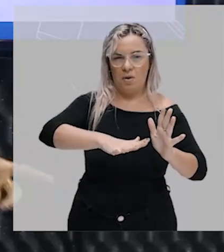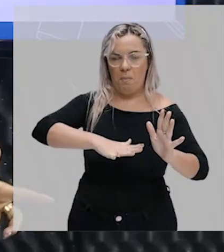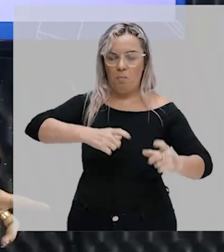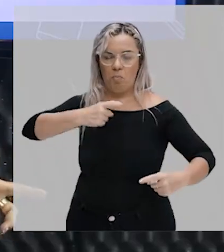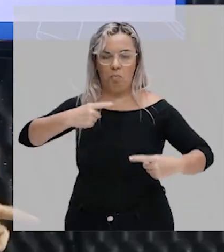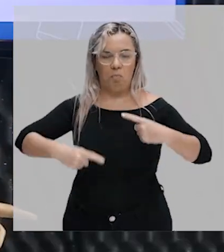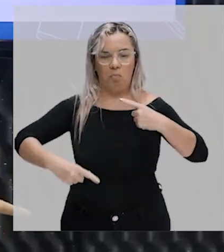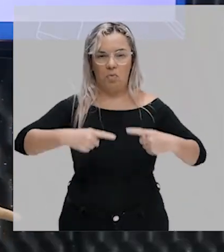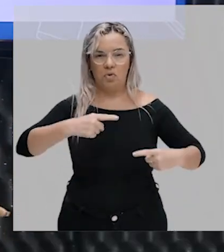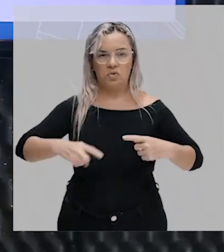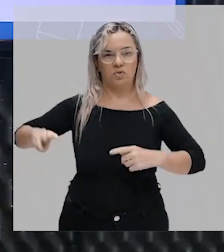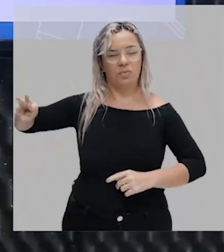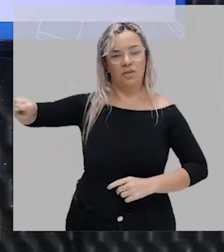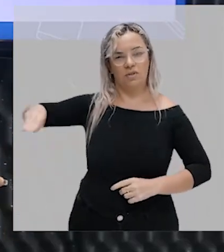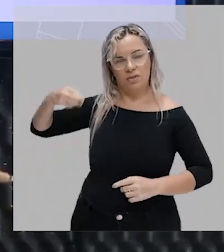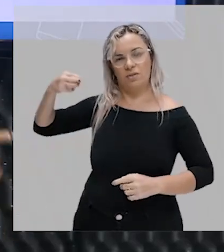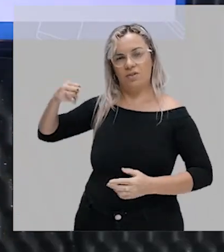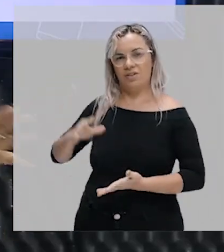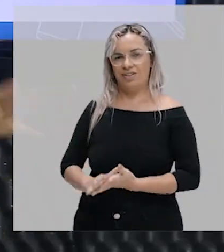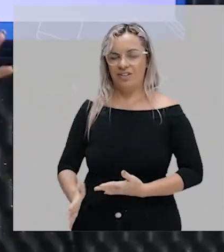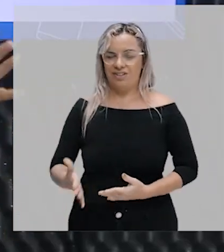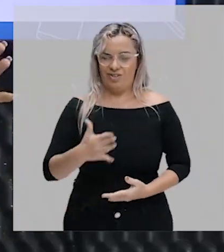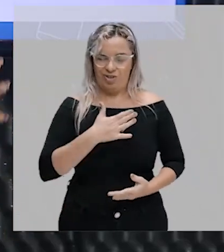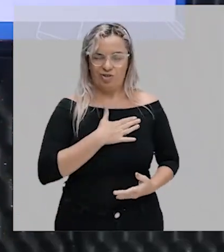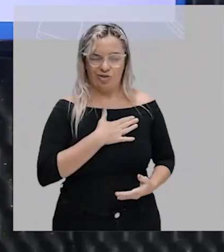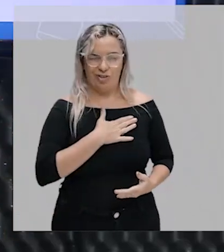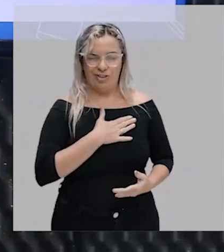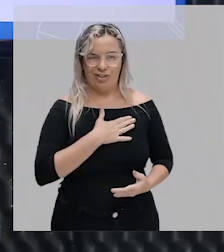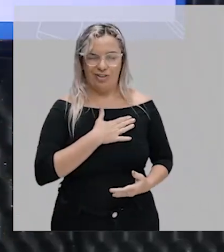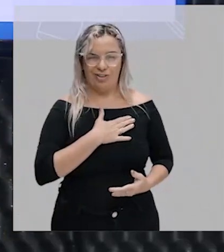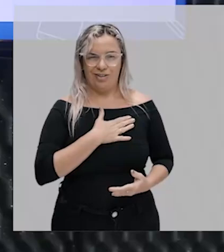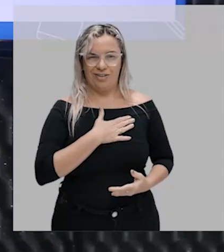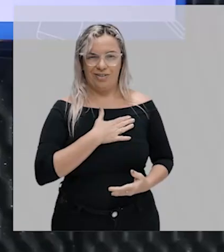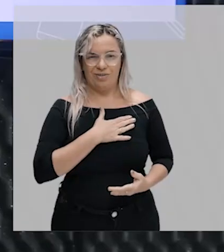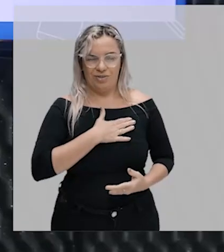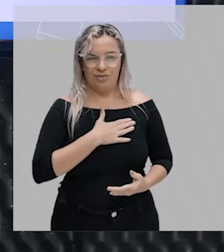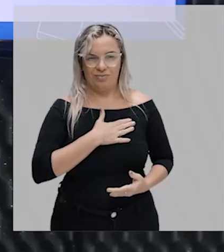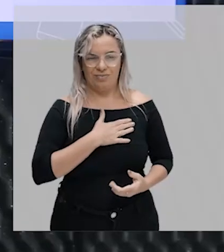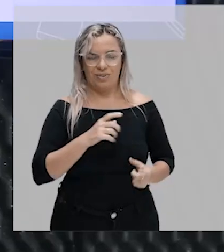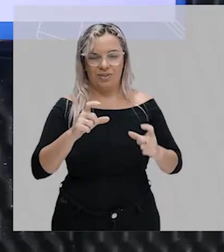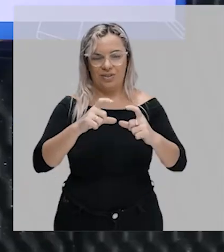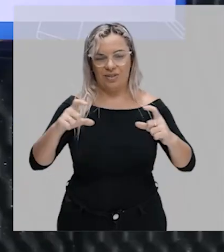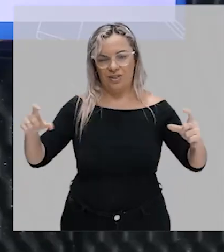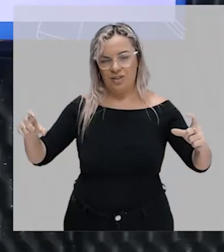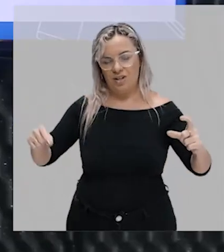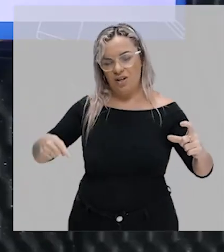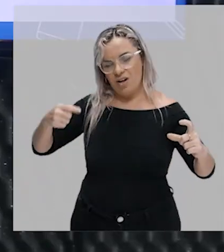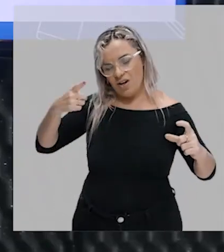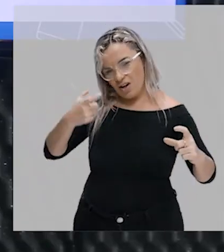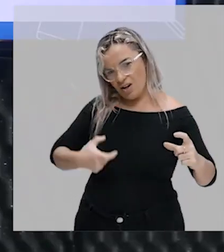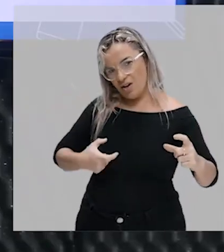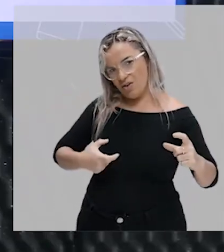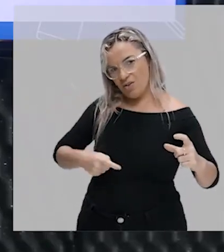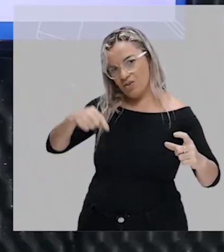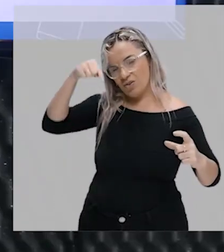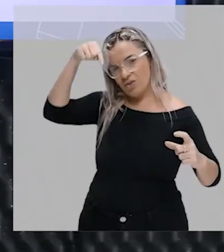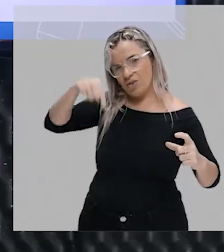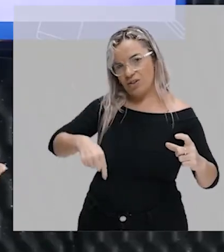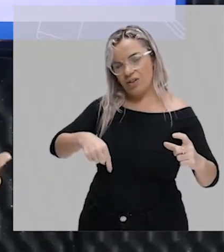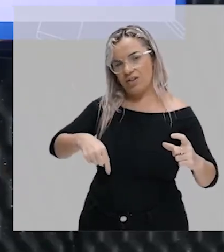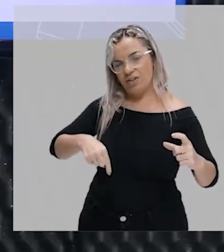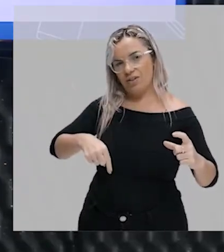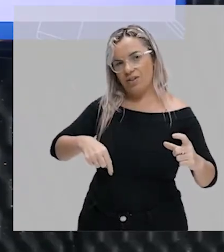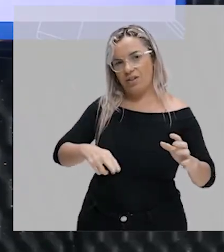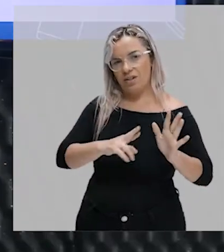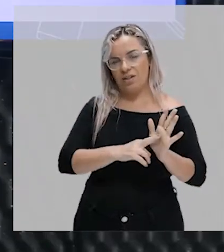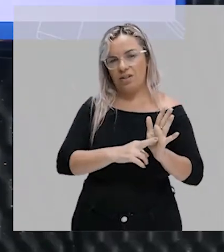político no Maranhão. Oh, gostaram aí da minha sentença? Eu estou aqui para falar da representatividade